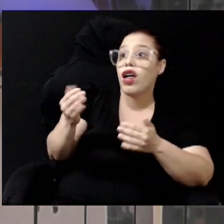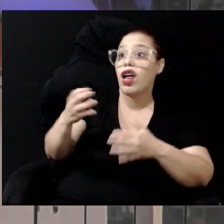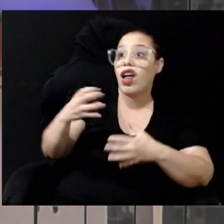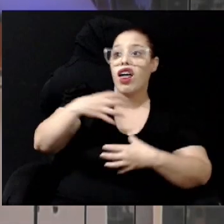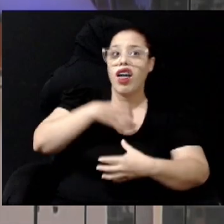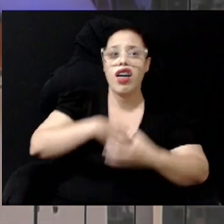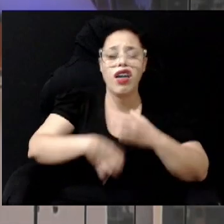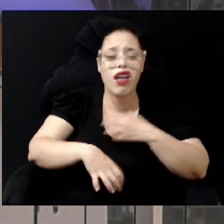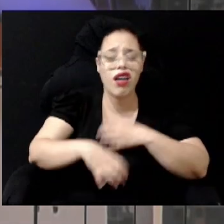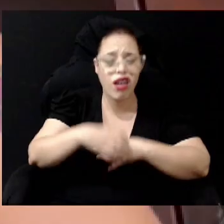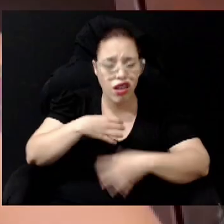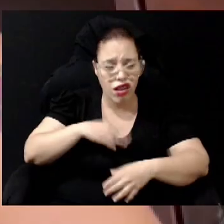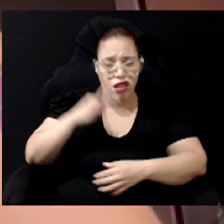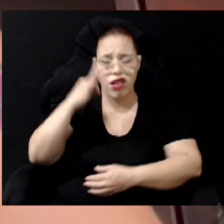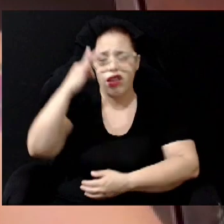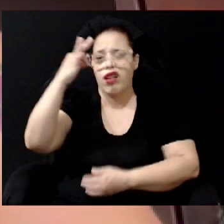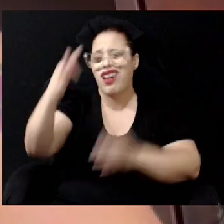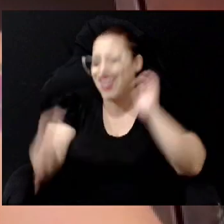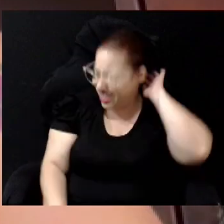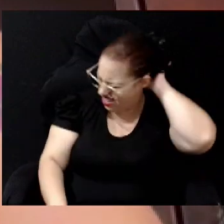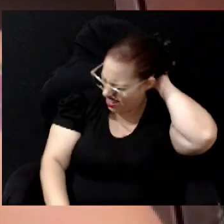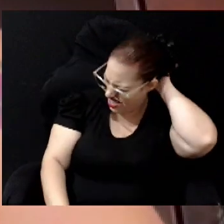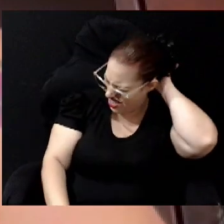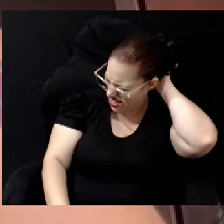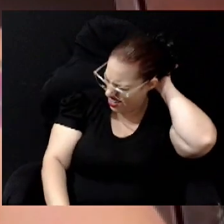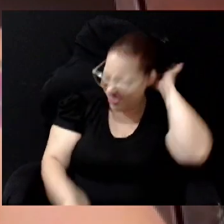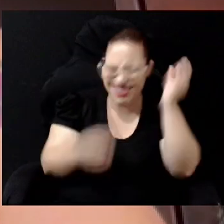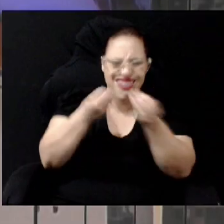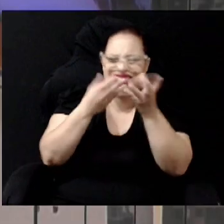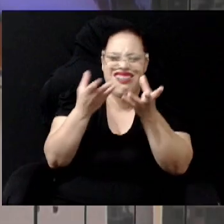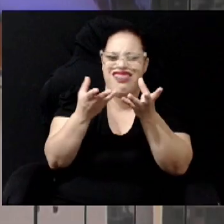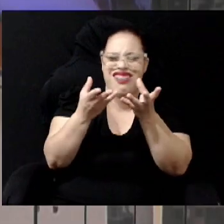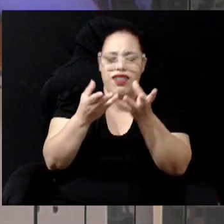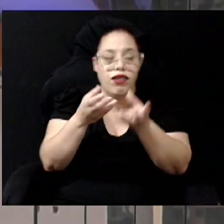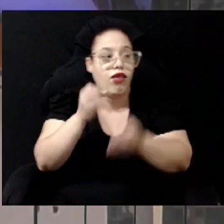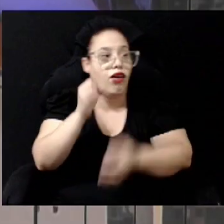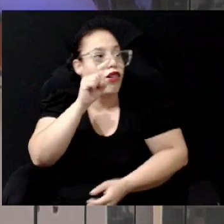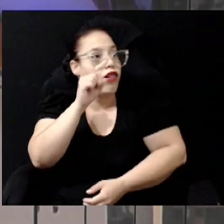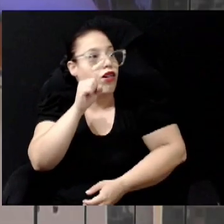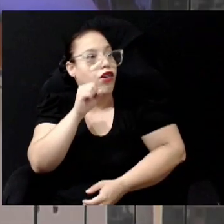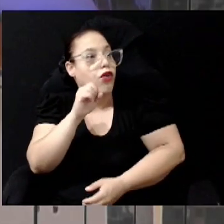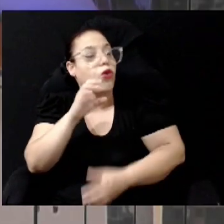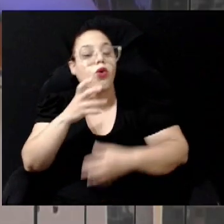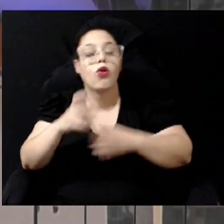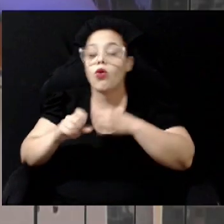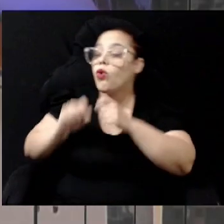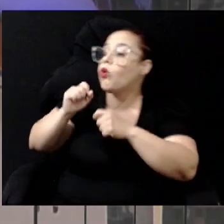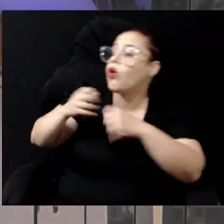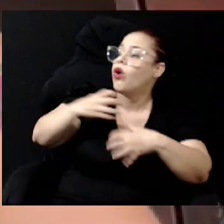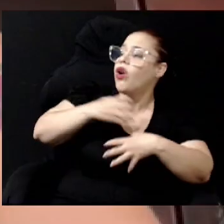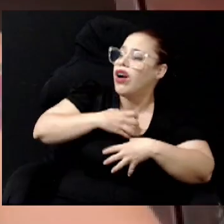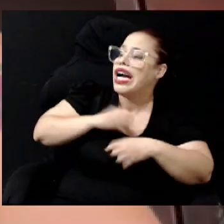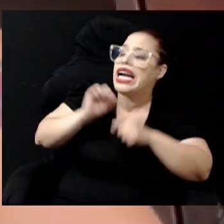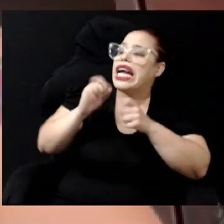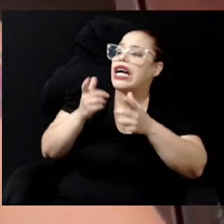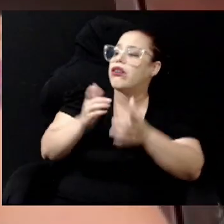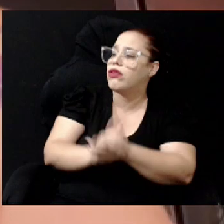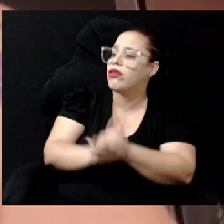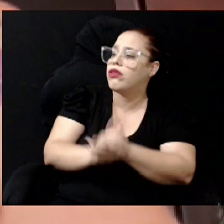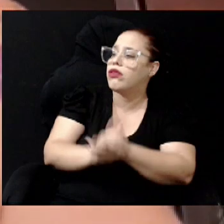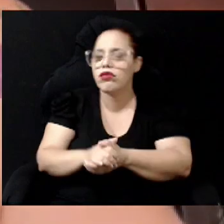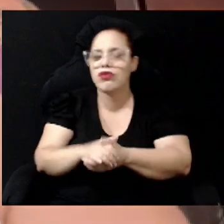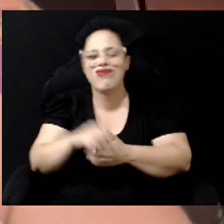né? Sim, sim. Isso causa? Quais são os sintomas que isso causa? Então, isso